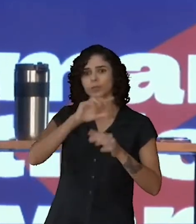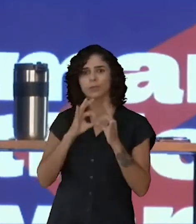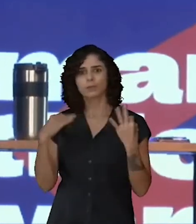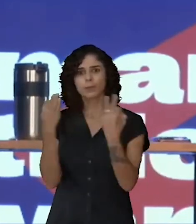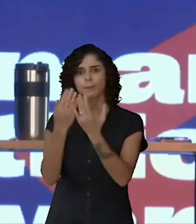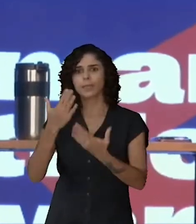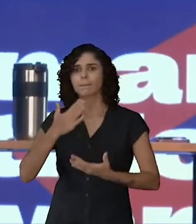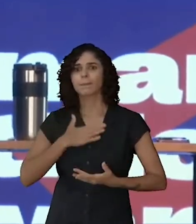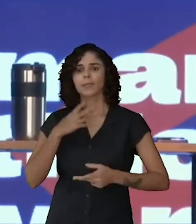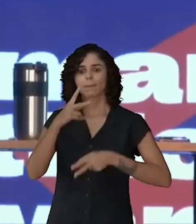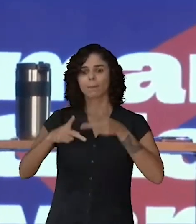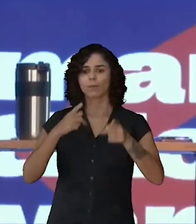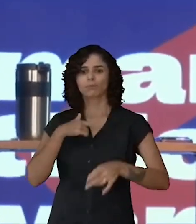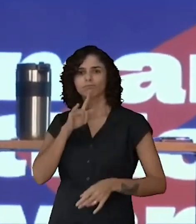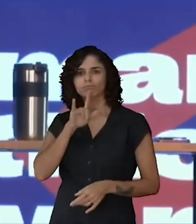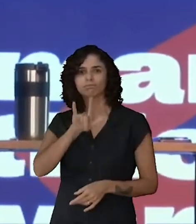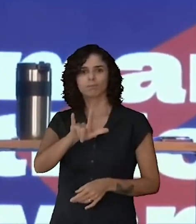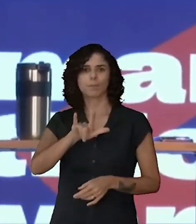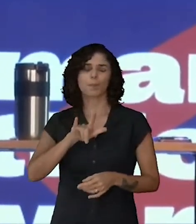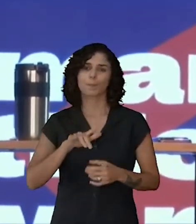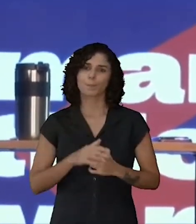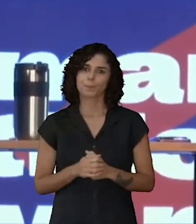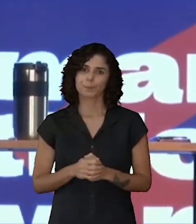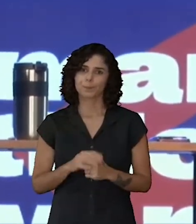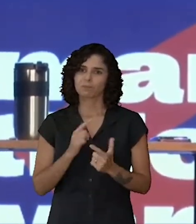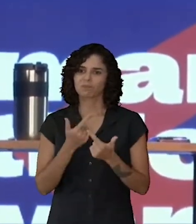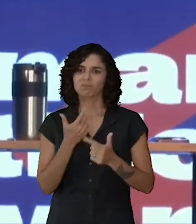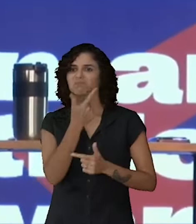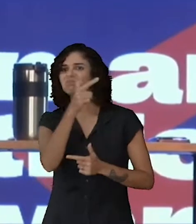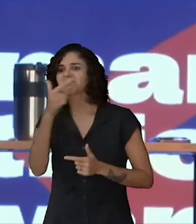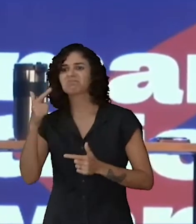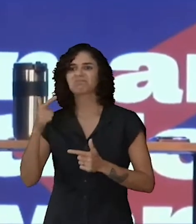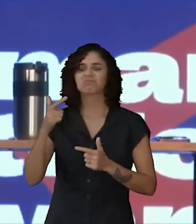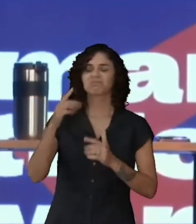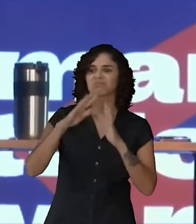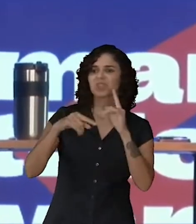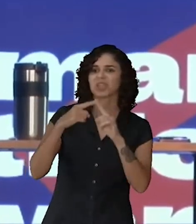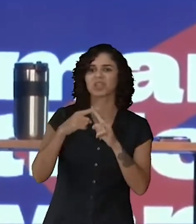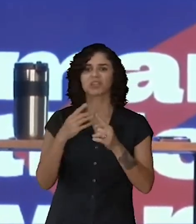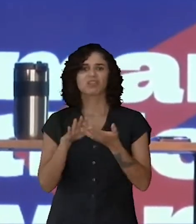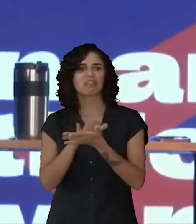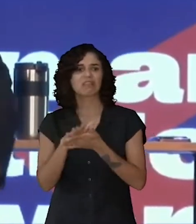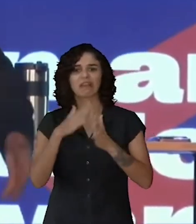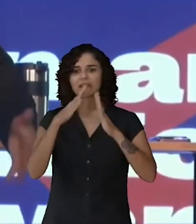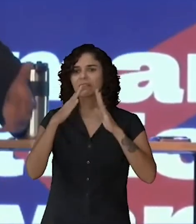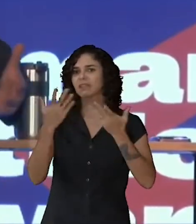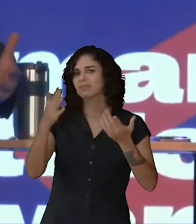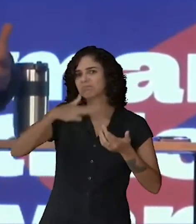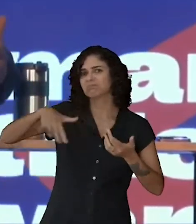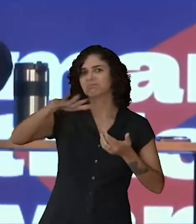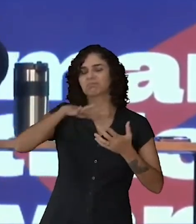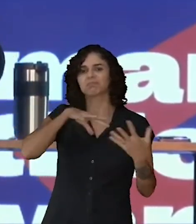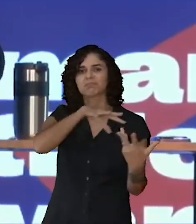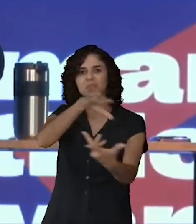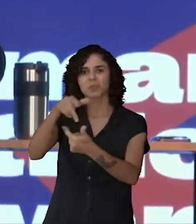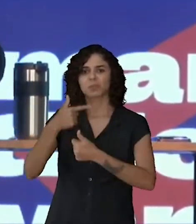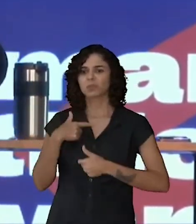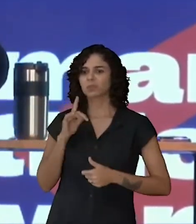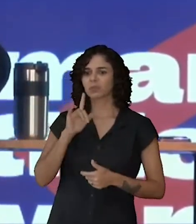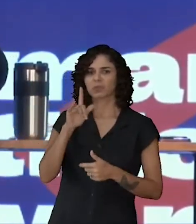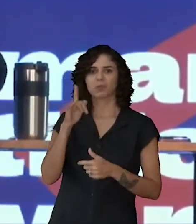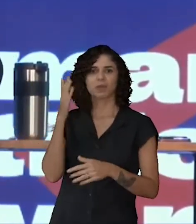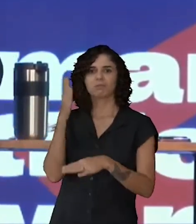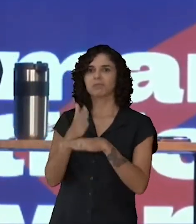amo. Não tem igreja, não tem nada no mundo que eu ame mais do que a